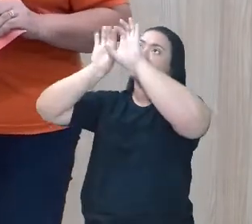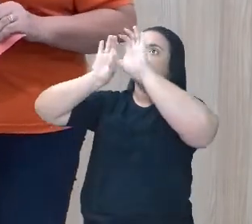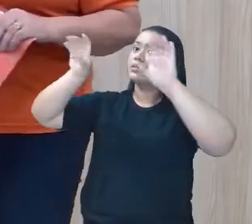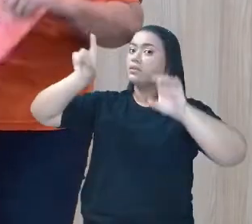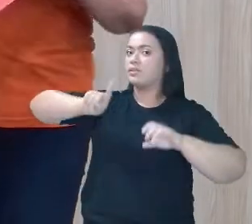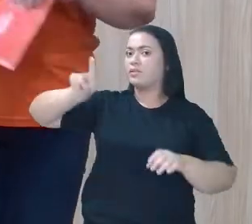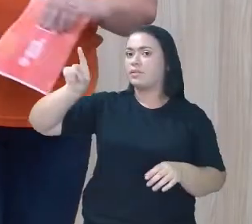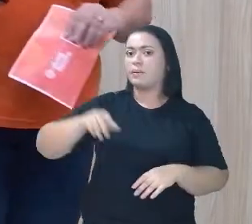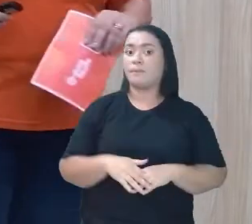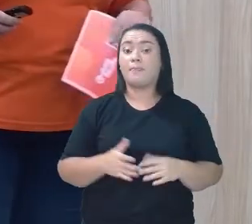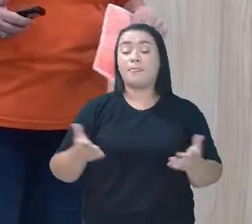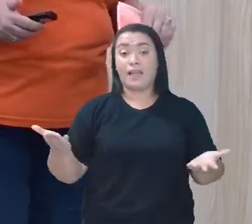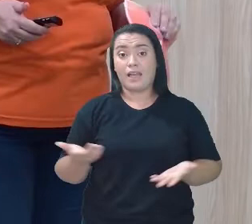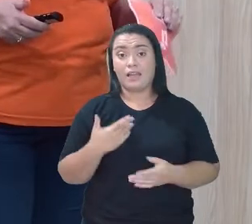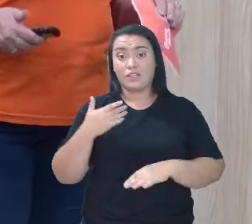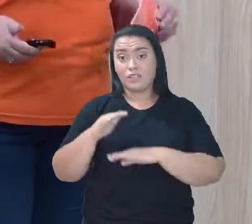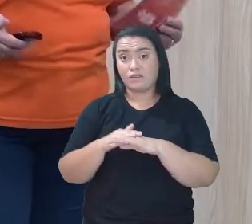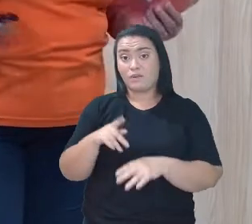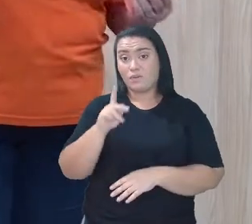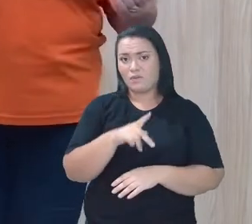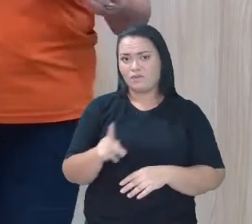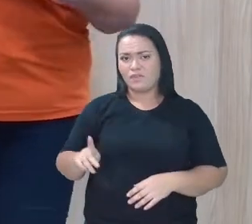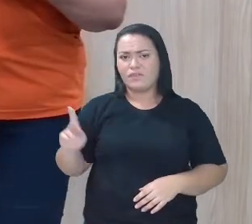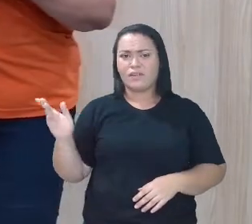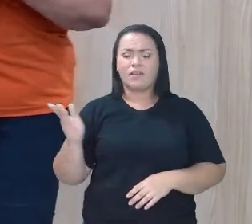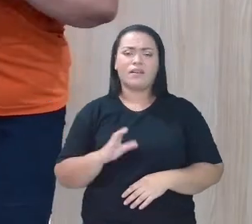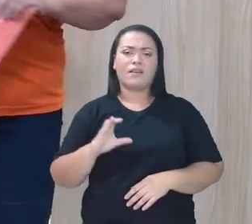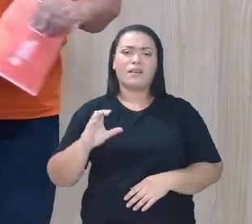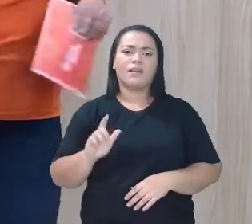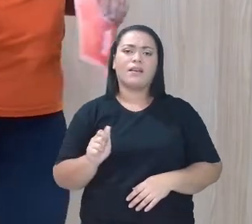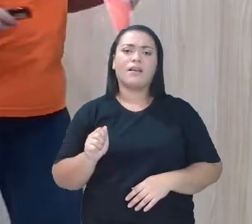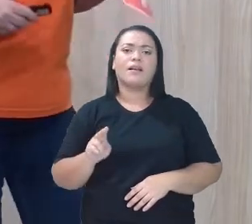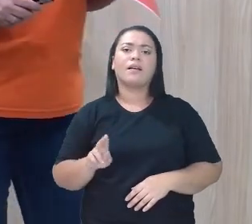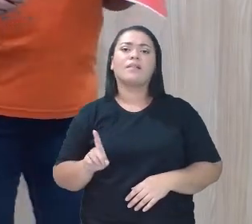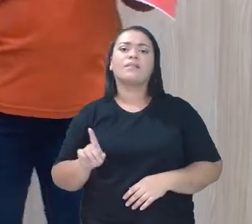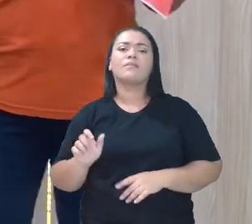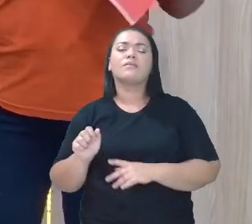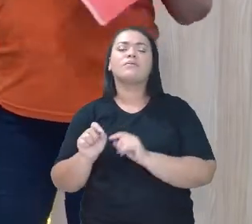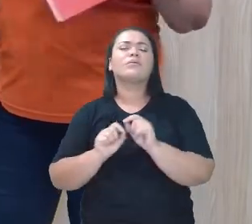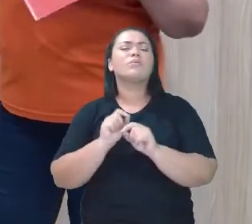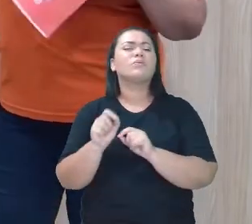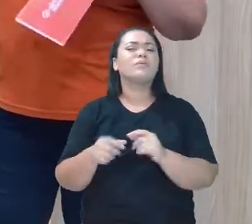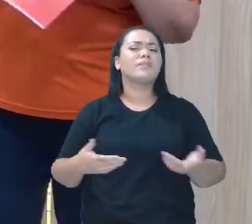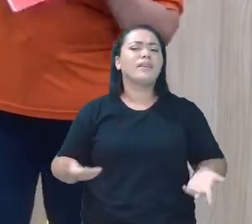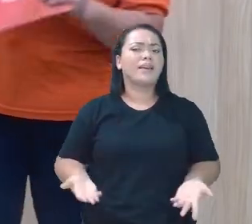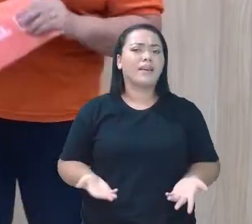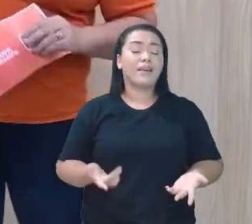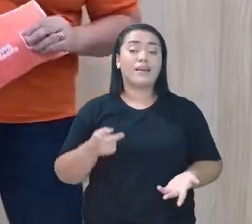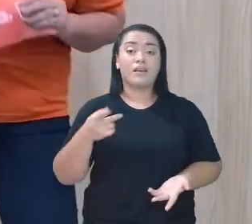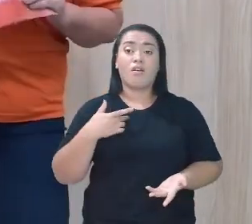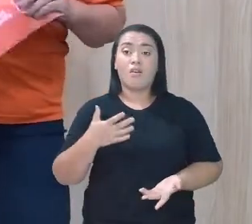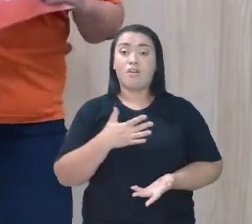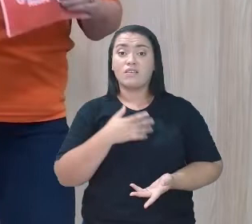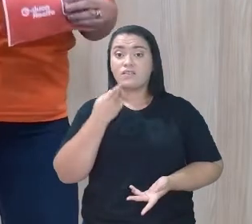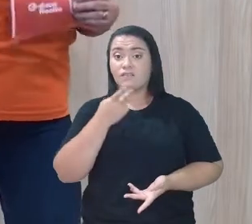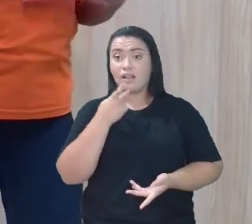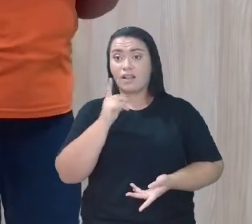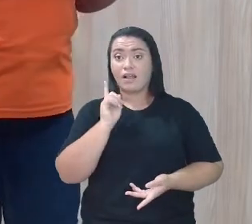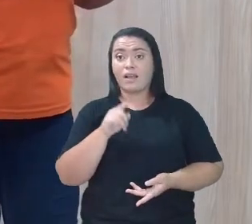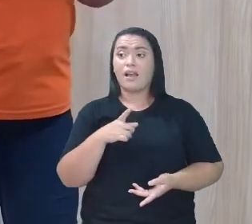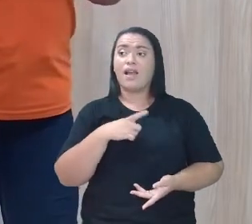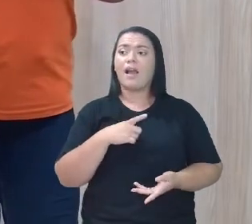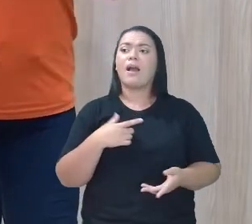do céu. Eu vou chamar a professora Cláudia, que ela vai dizer para a gente também o que é que, professora Cláudia, você gostaria de falar a